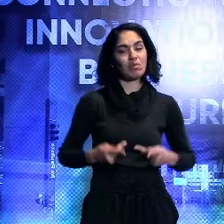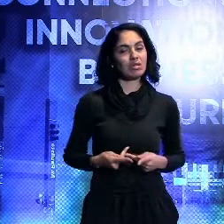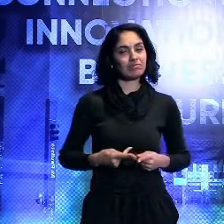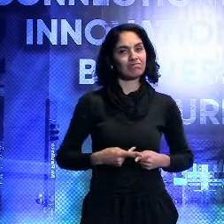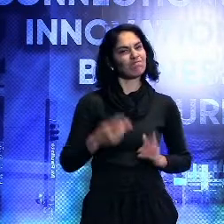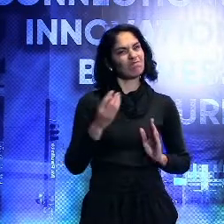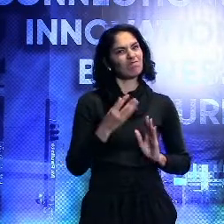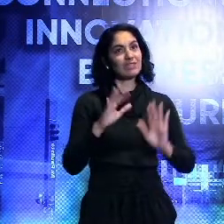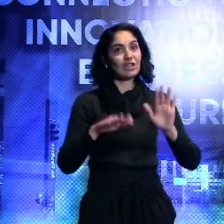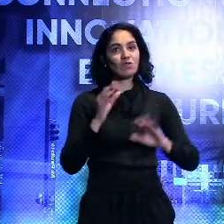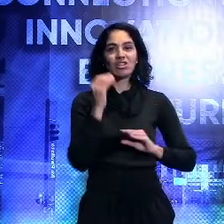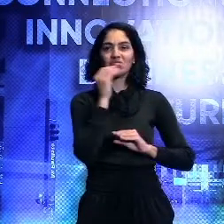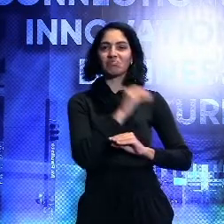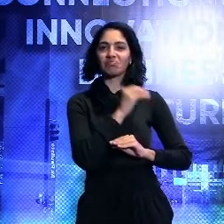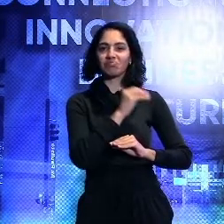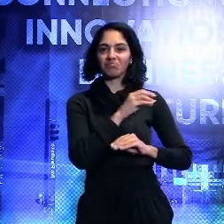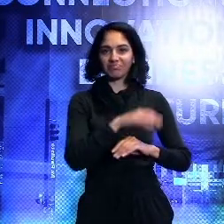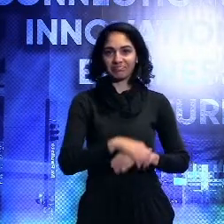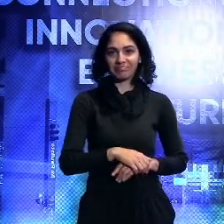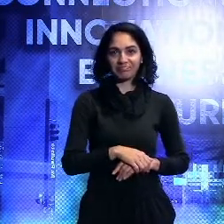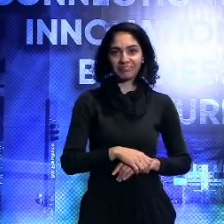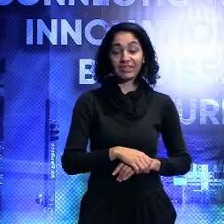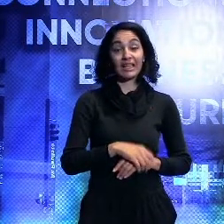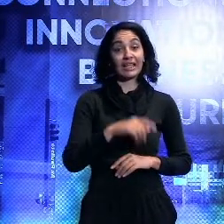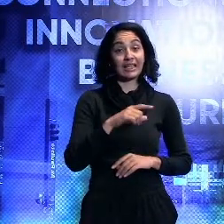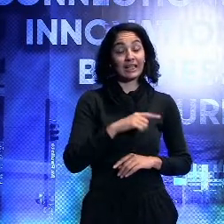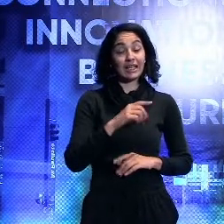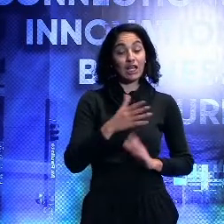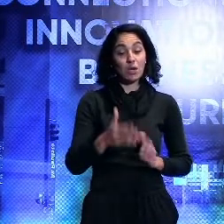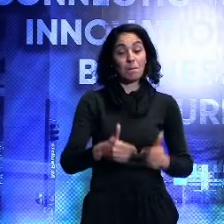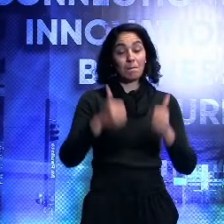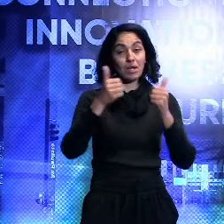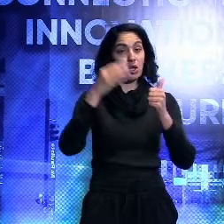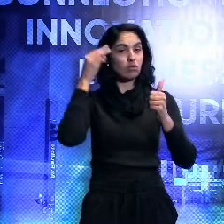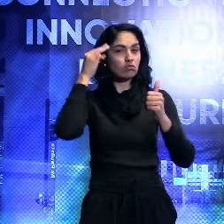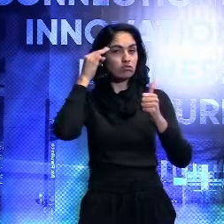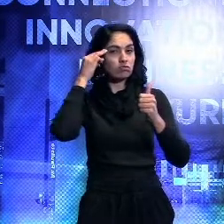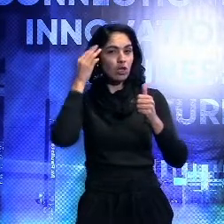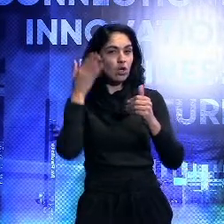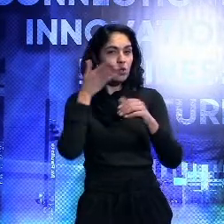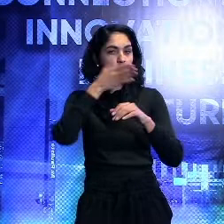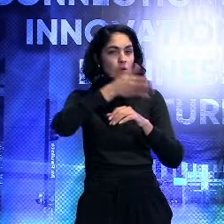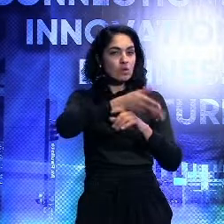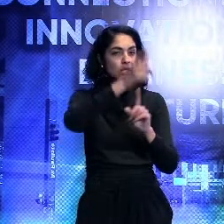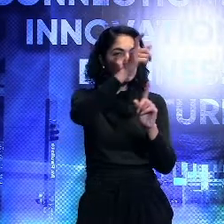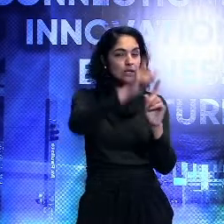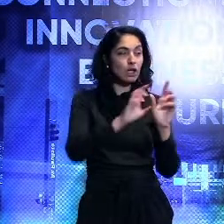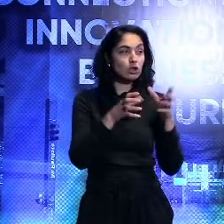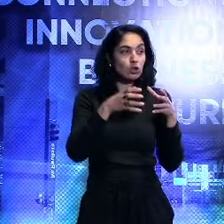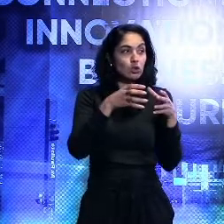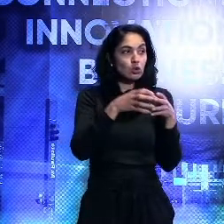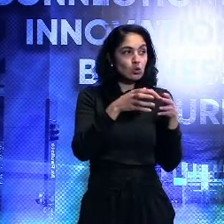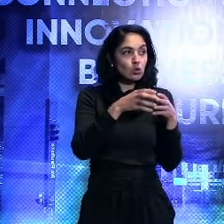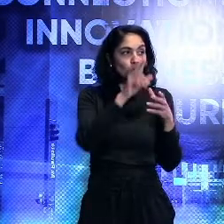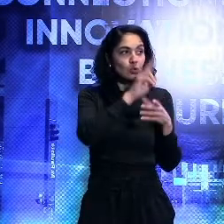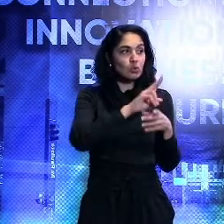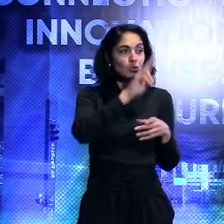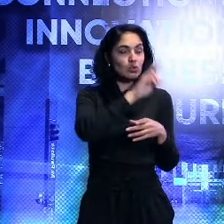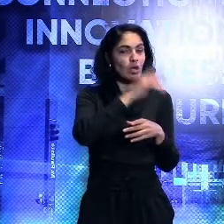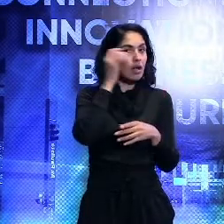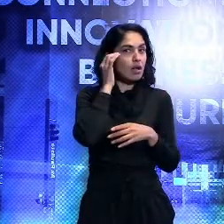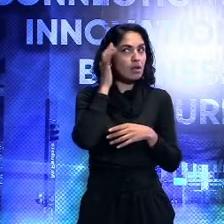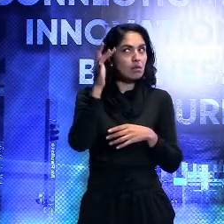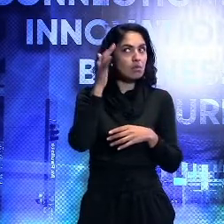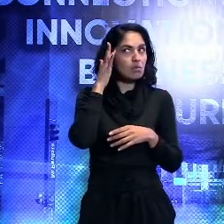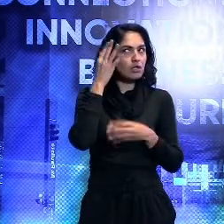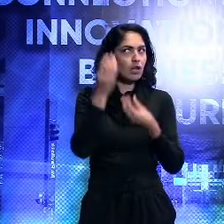LeRouge vai dizer que eles proporcionam modelos mentais do usuário, você consegue entrar na mente desse grupo de usuários e imaginar como ele pensa,